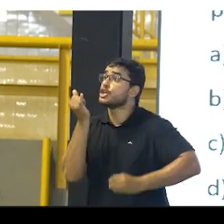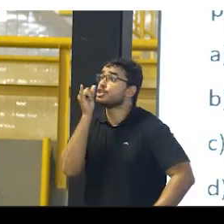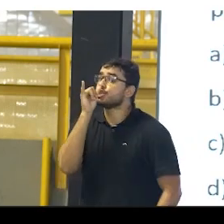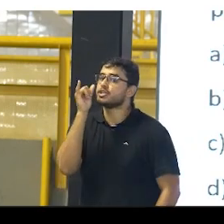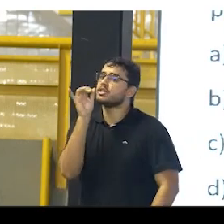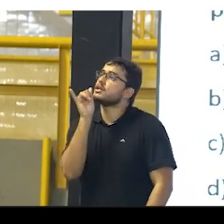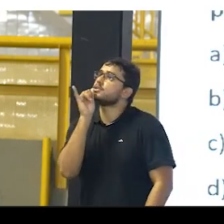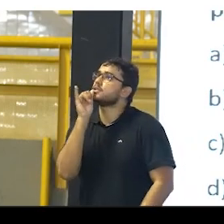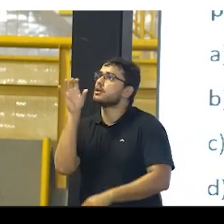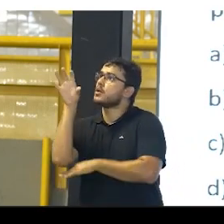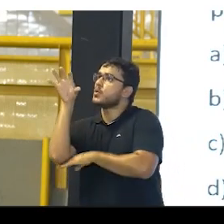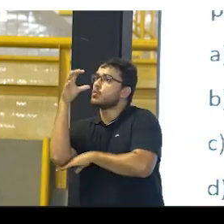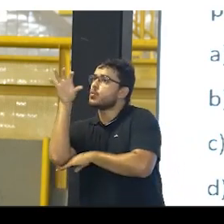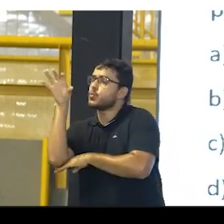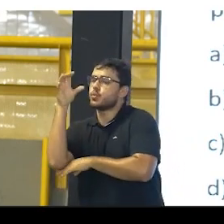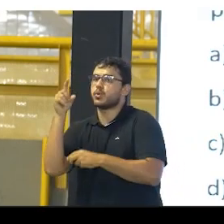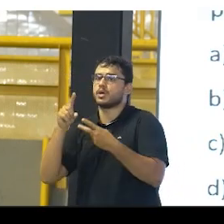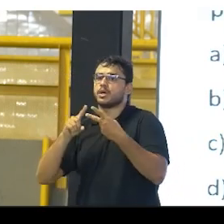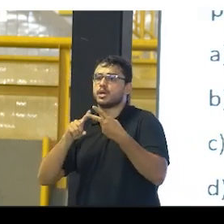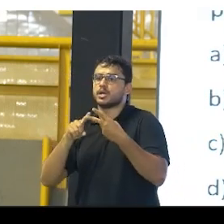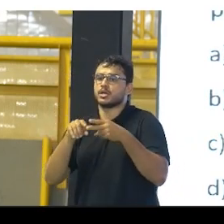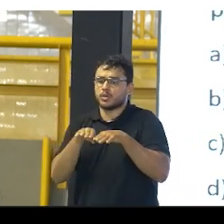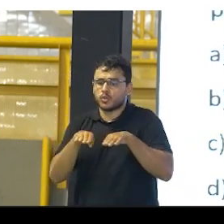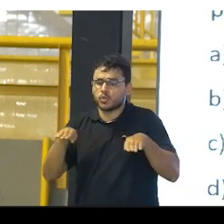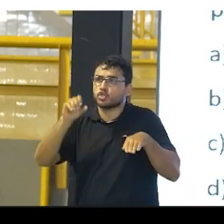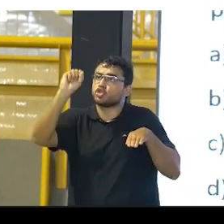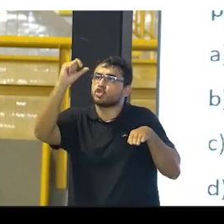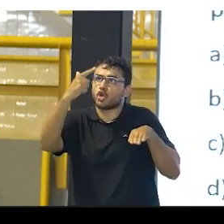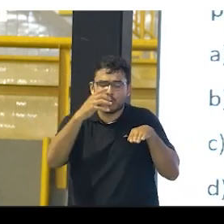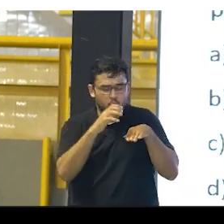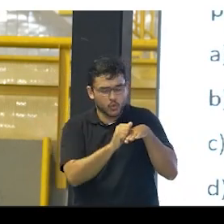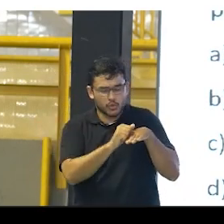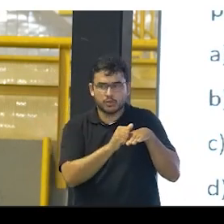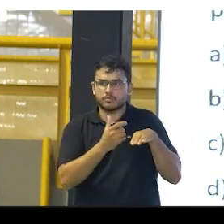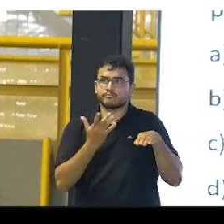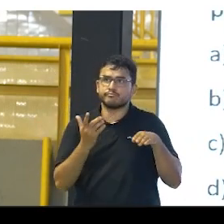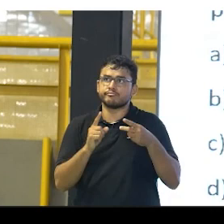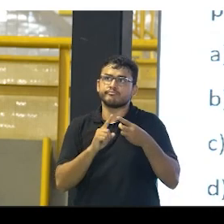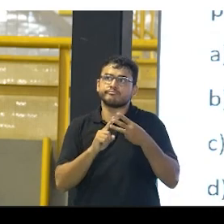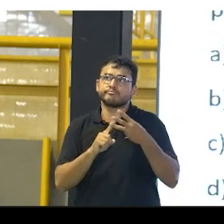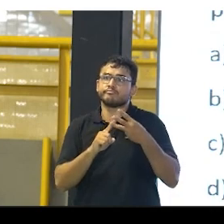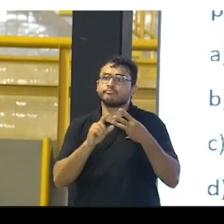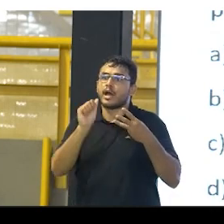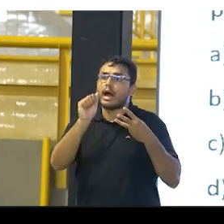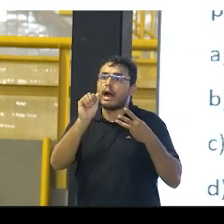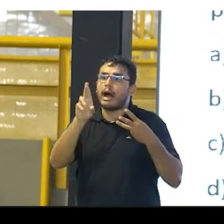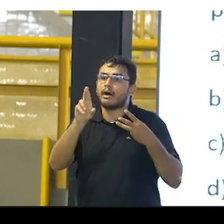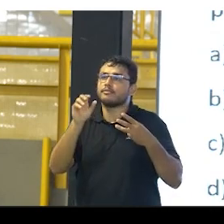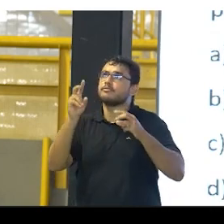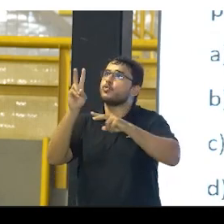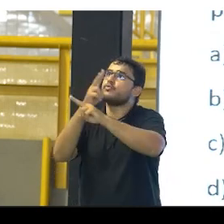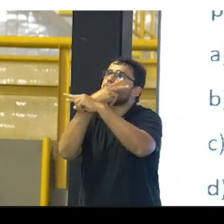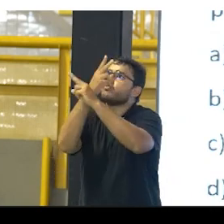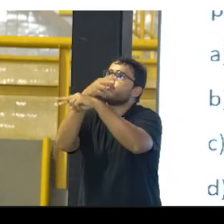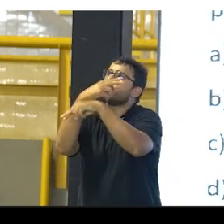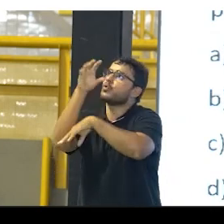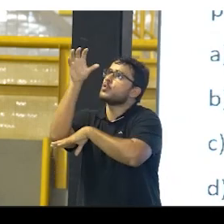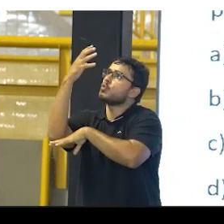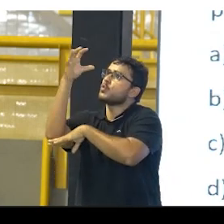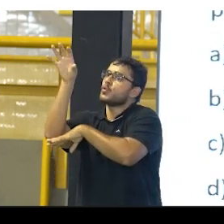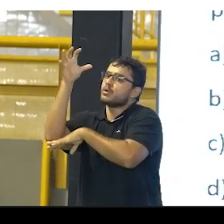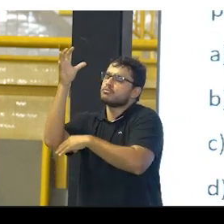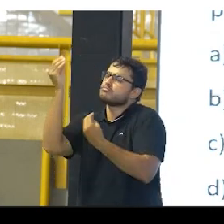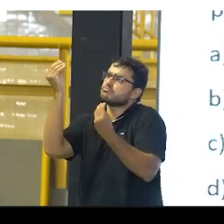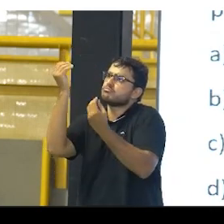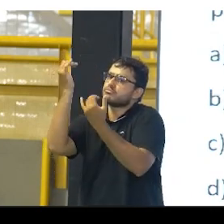não armazenada, tá? Isso é irrelevante. Como é que eu vou armazenar o ar? Como é que eu vou armazenar a